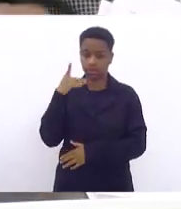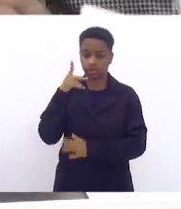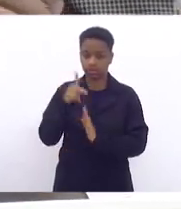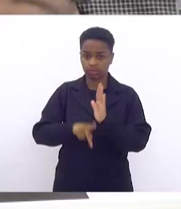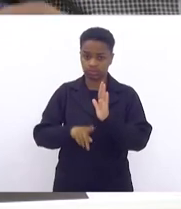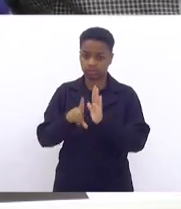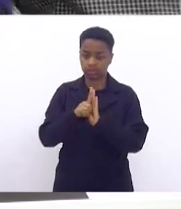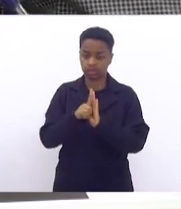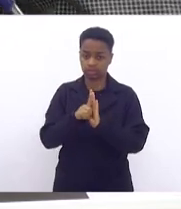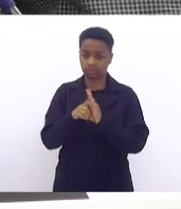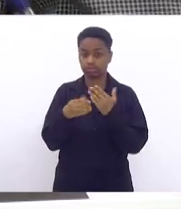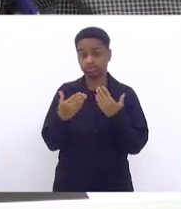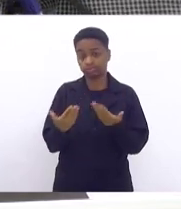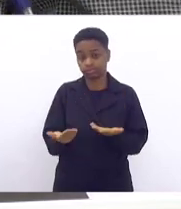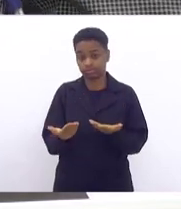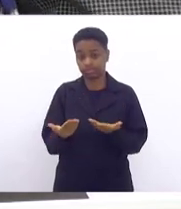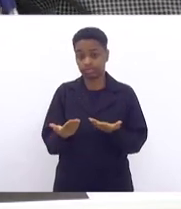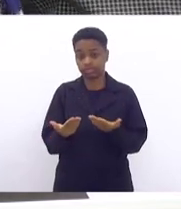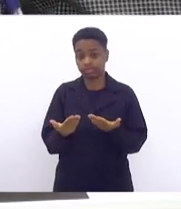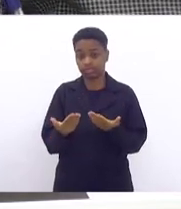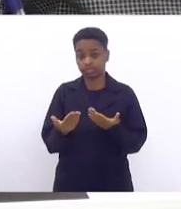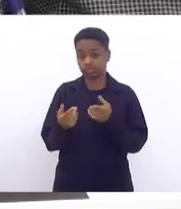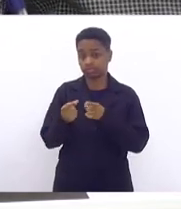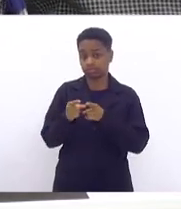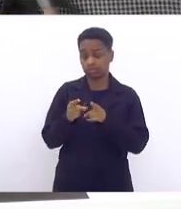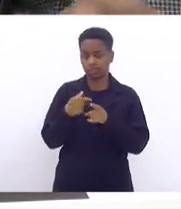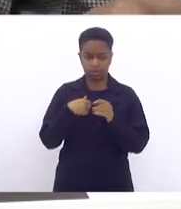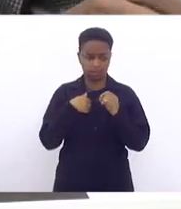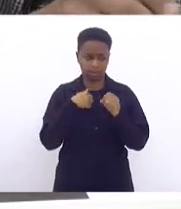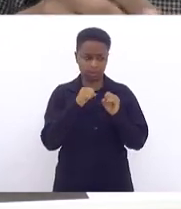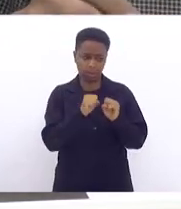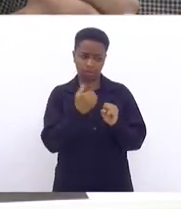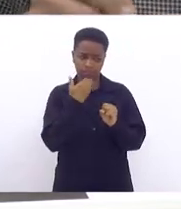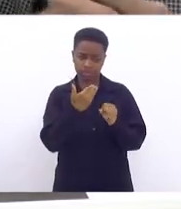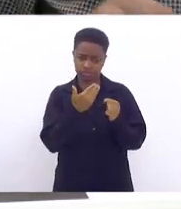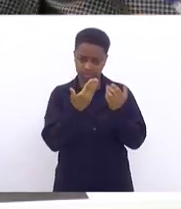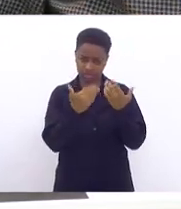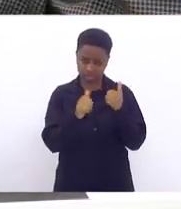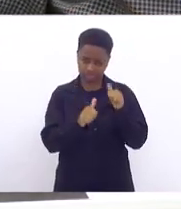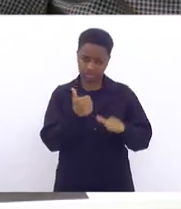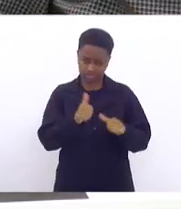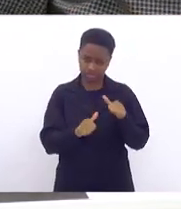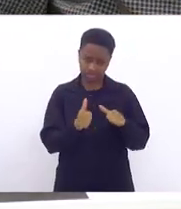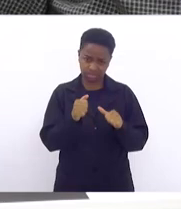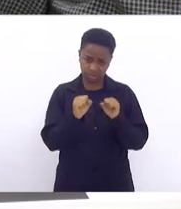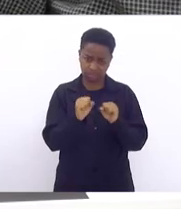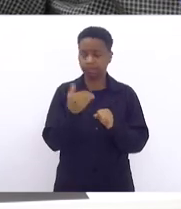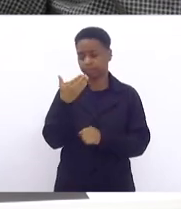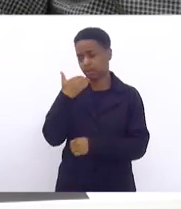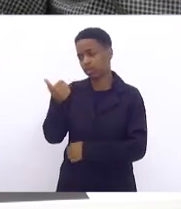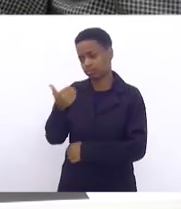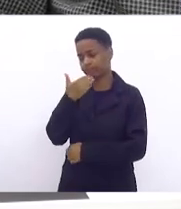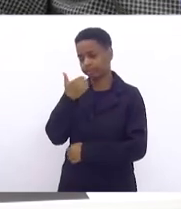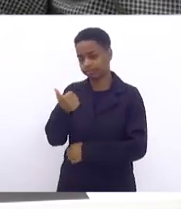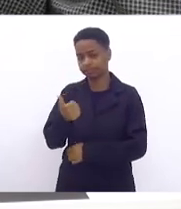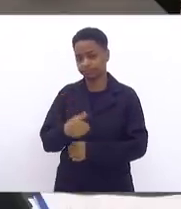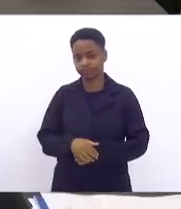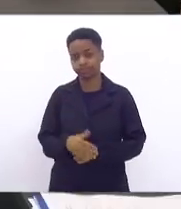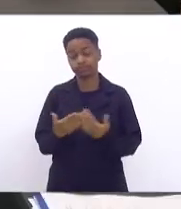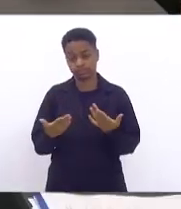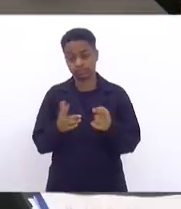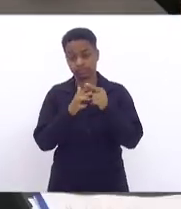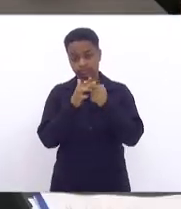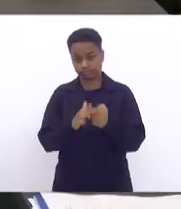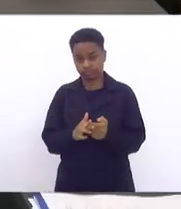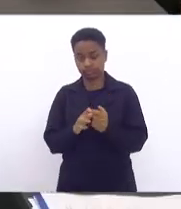Franciane. Então, por paralelismo... Eu posso pedir vista do 57, então, para confirmar o entendimento? Isso. Então,